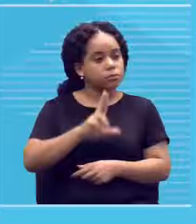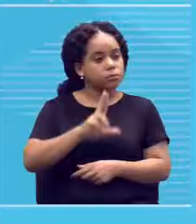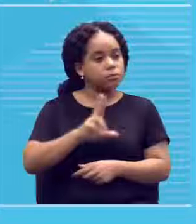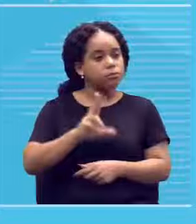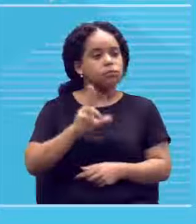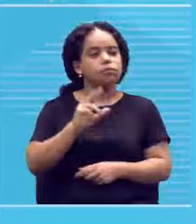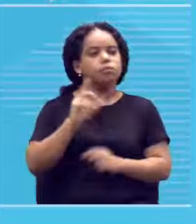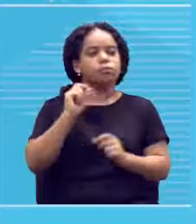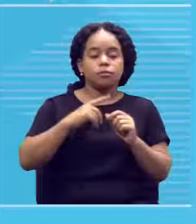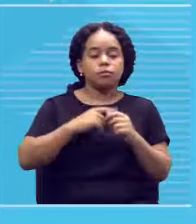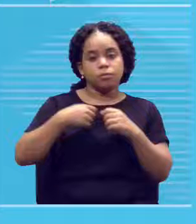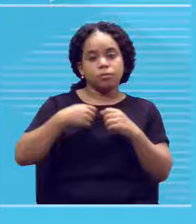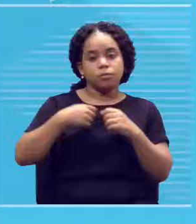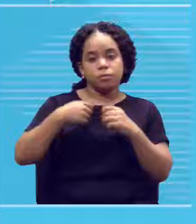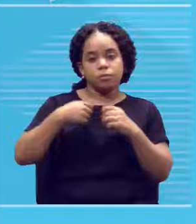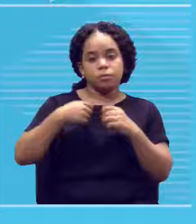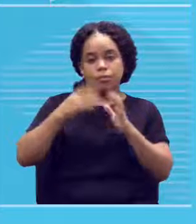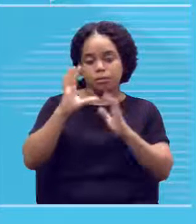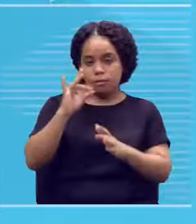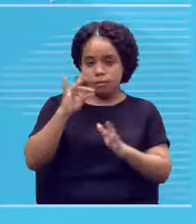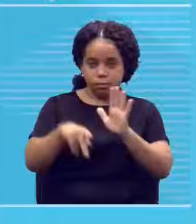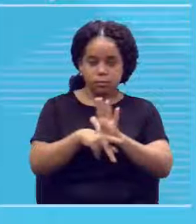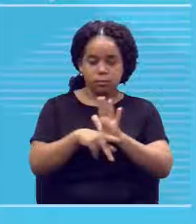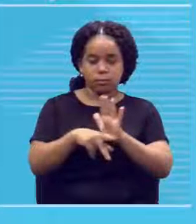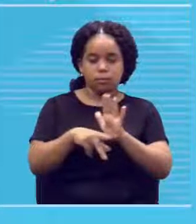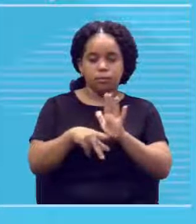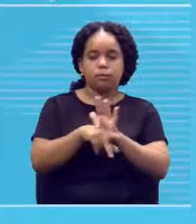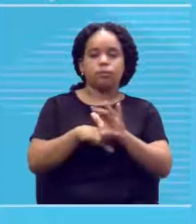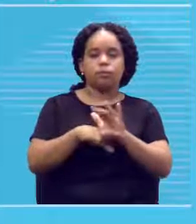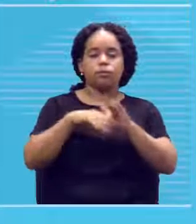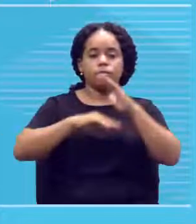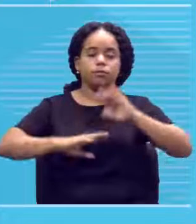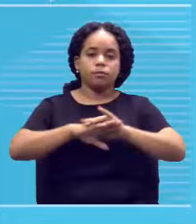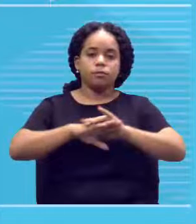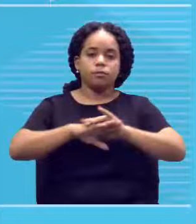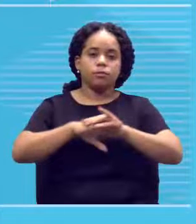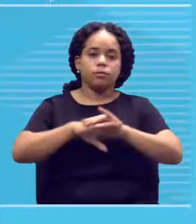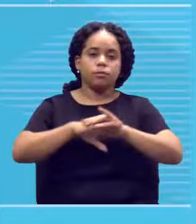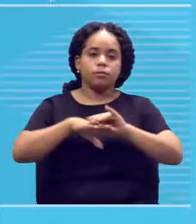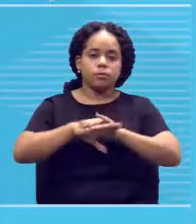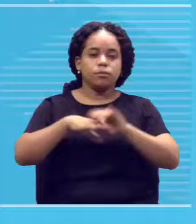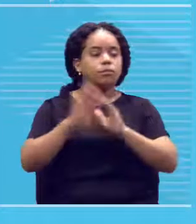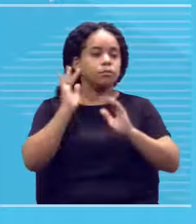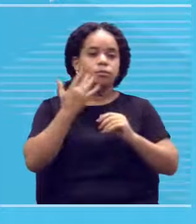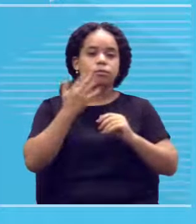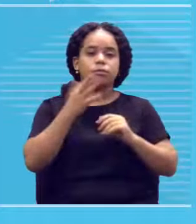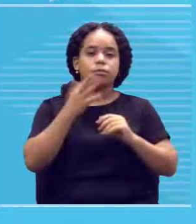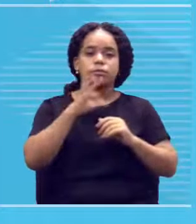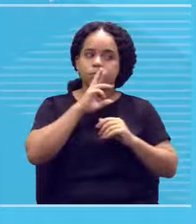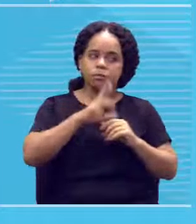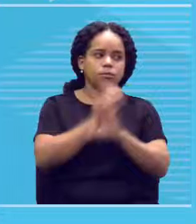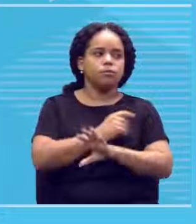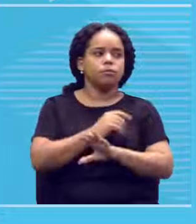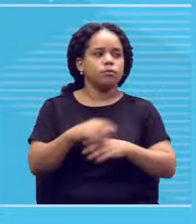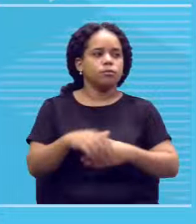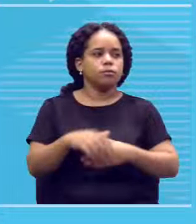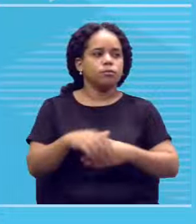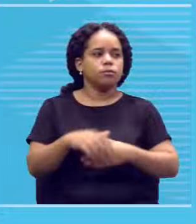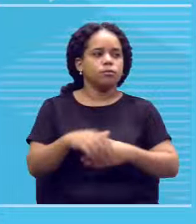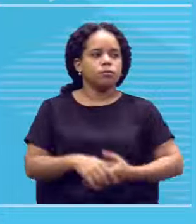sapateiro do consumo etc e tal então acho que já responde tudo